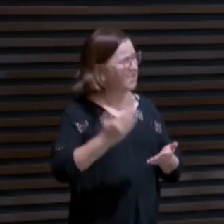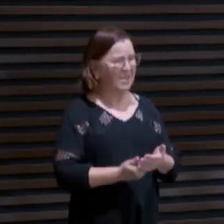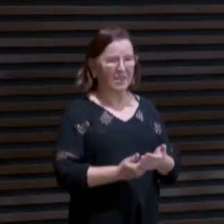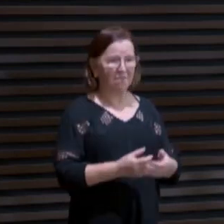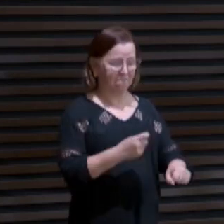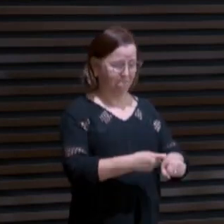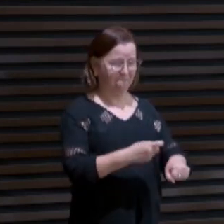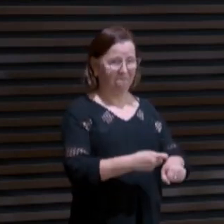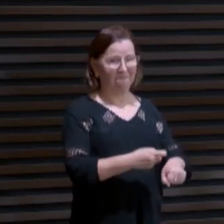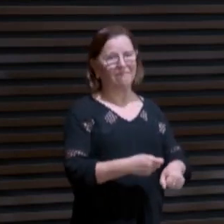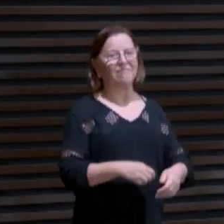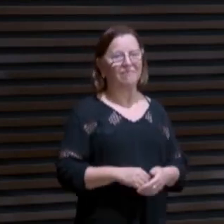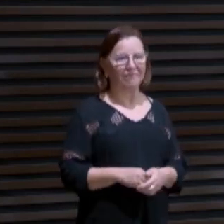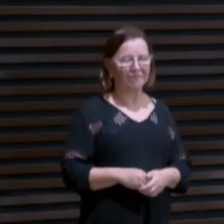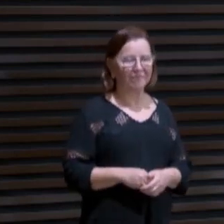agora para frente.